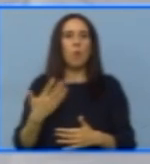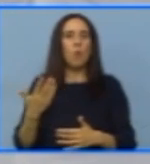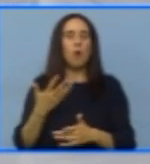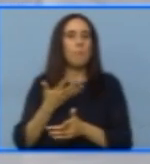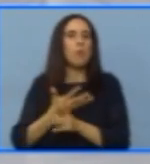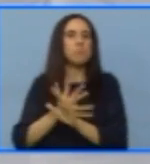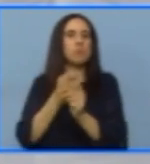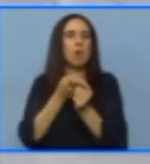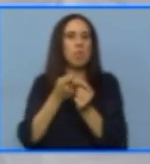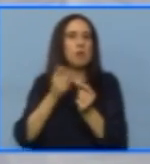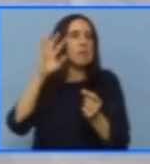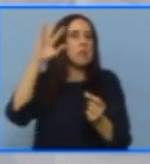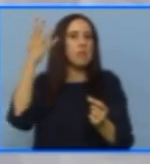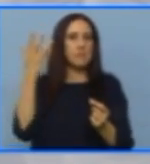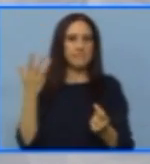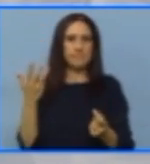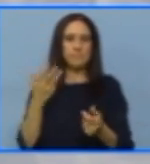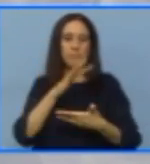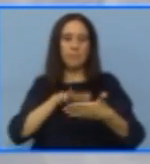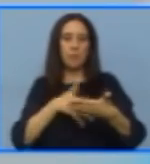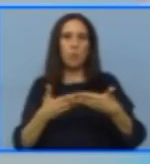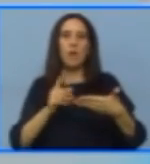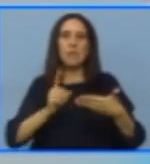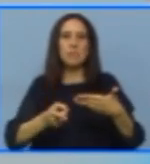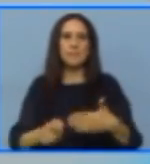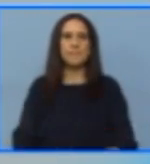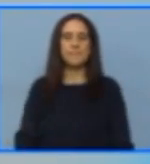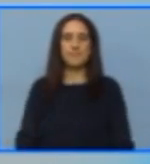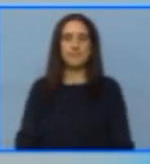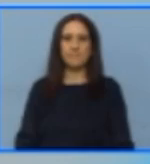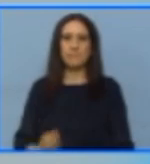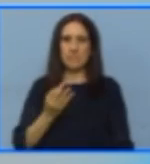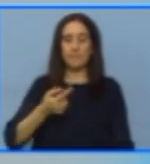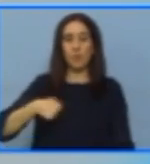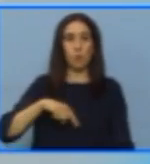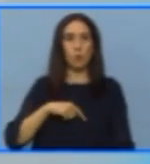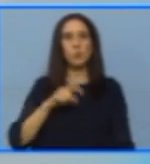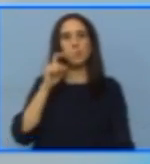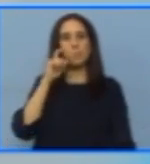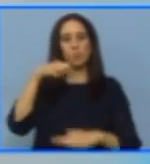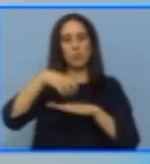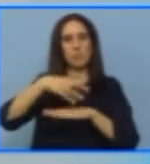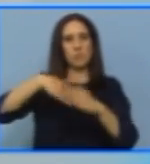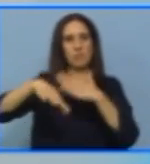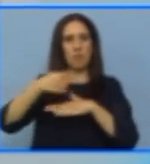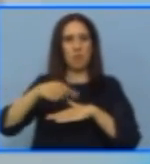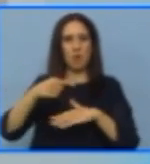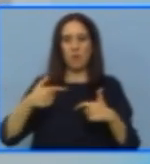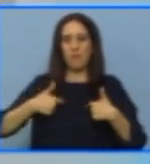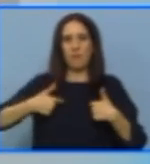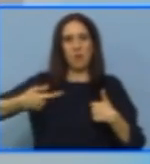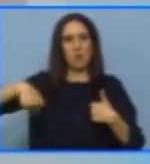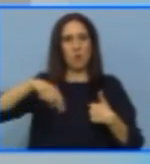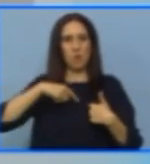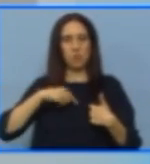incêndio por perto. Sim. Qual é o plano? Nós temos todo um dispositivo também de proteção civil a funcionar. Temos nós próprios